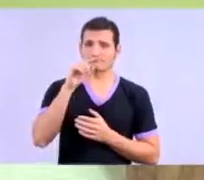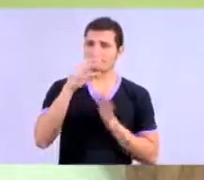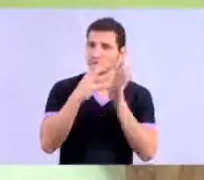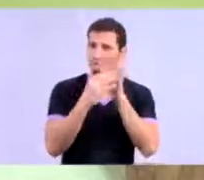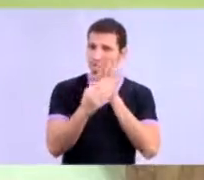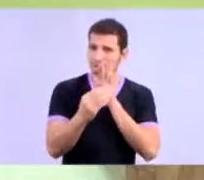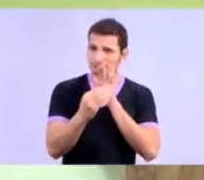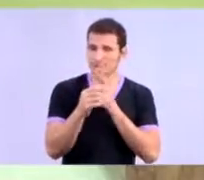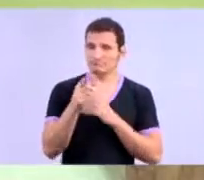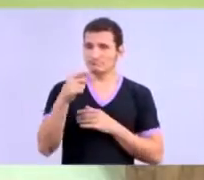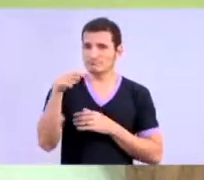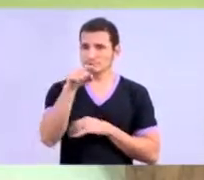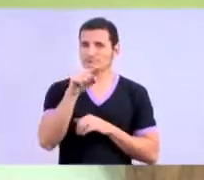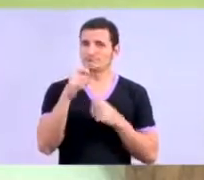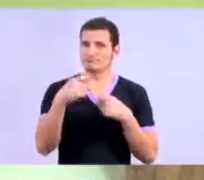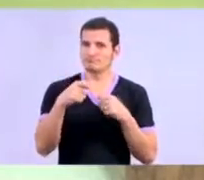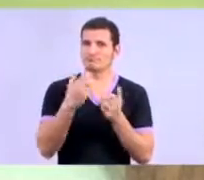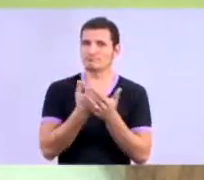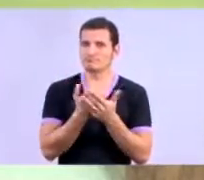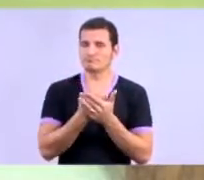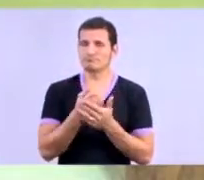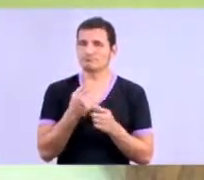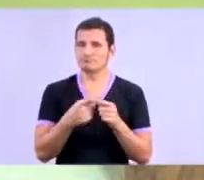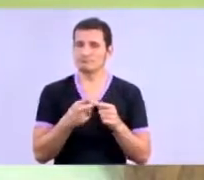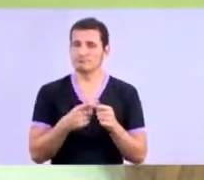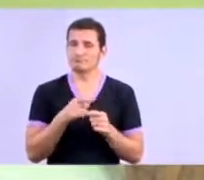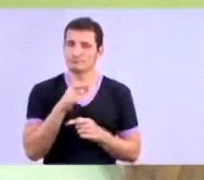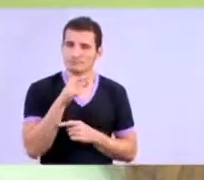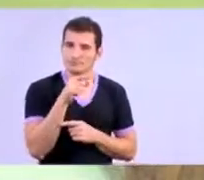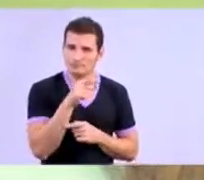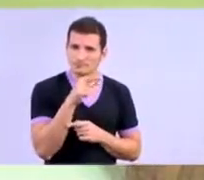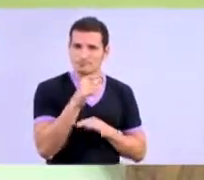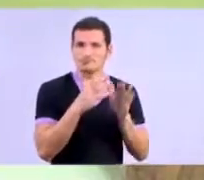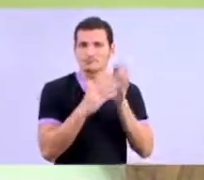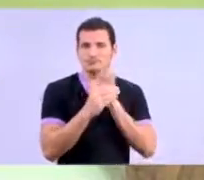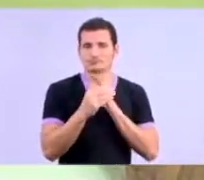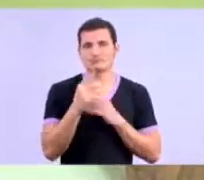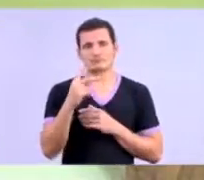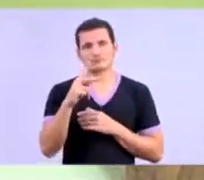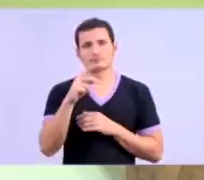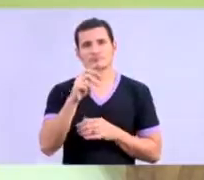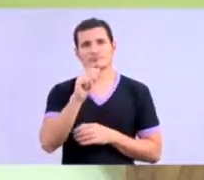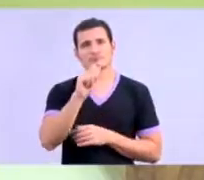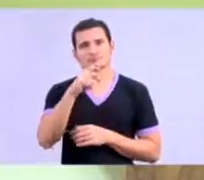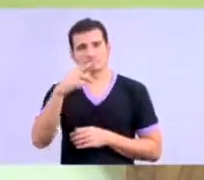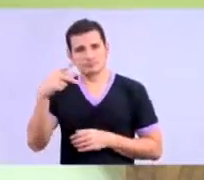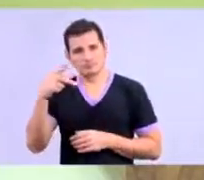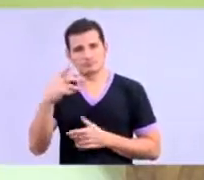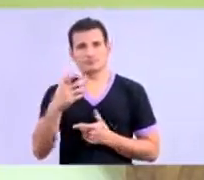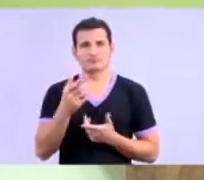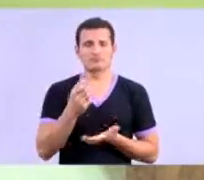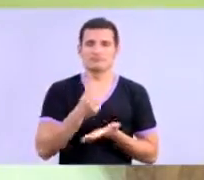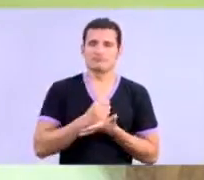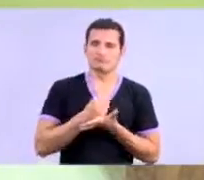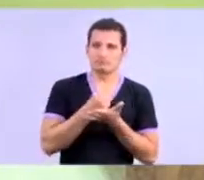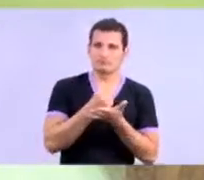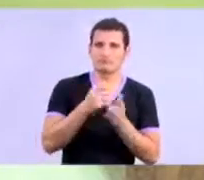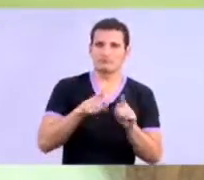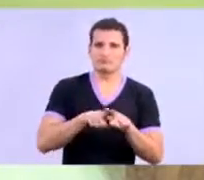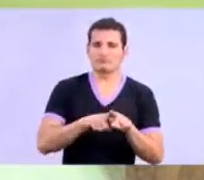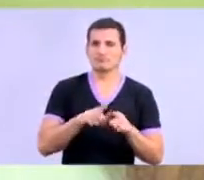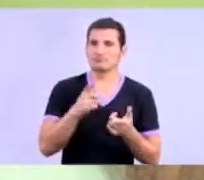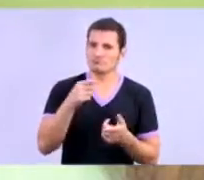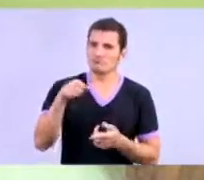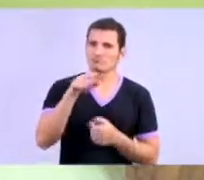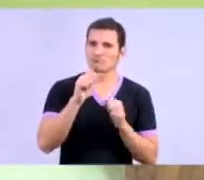Você deve estudar ele, porque é em cima dele que as suas aplicações, o que você faz, tanto suporte também, que você eventualmente vai